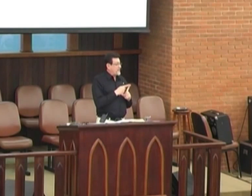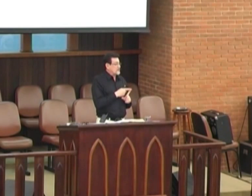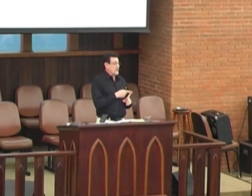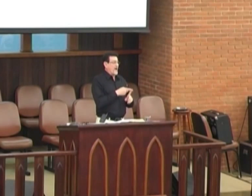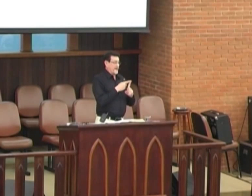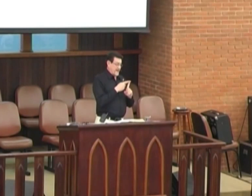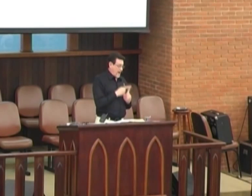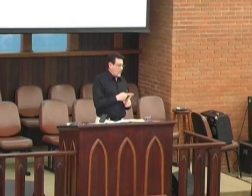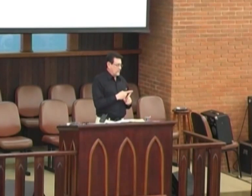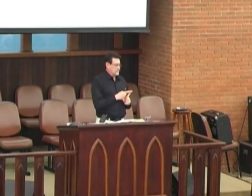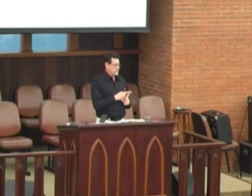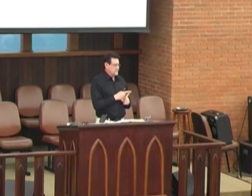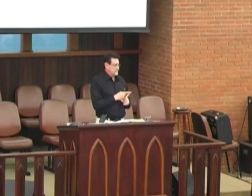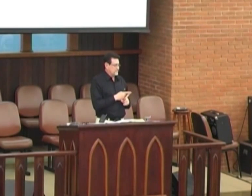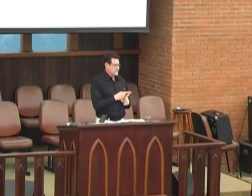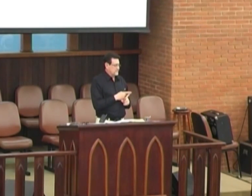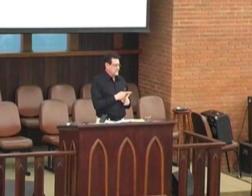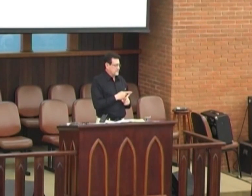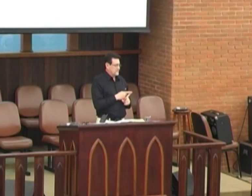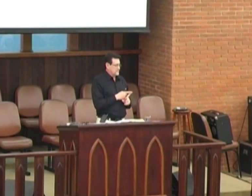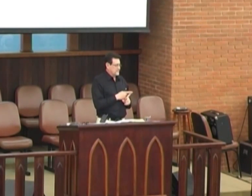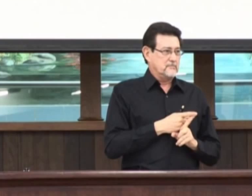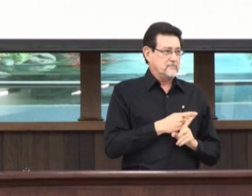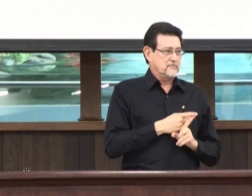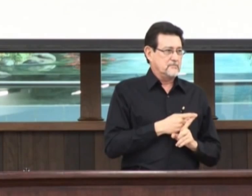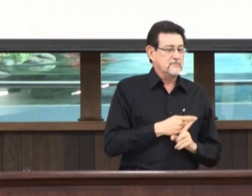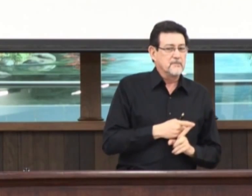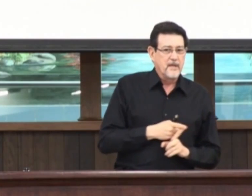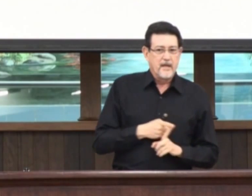Cachorro é uma pessoa? Não.